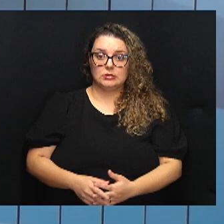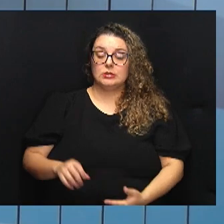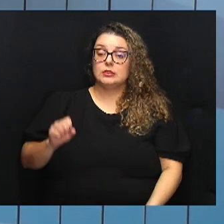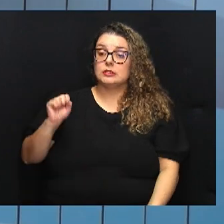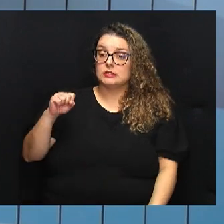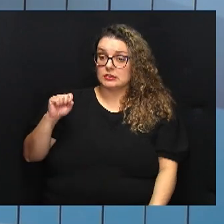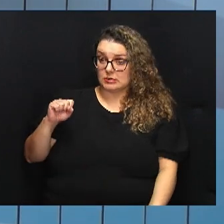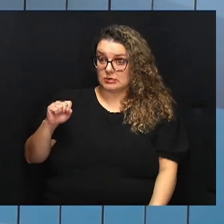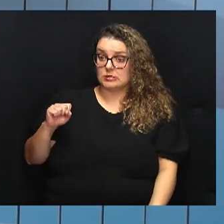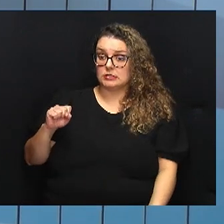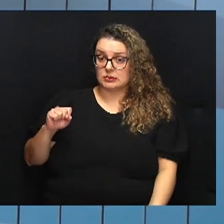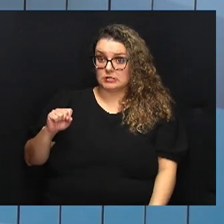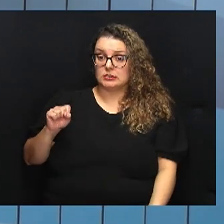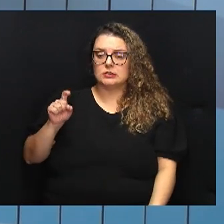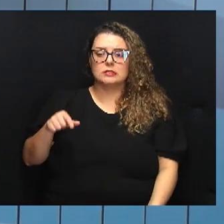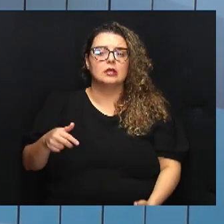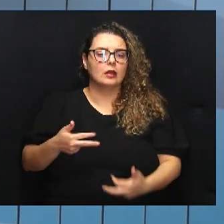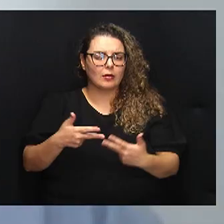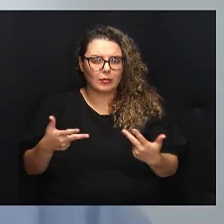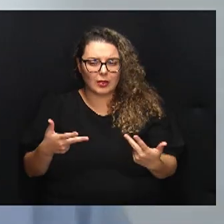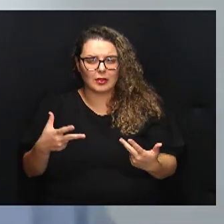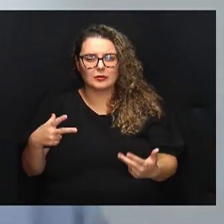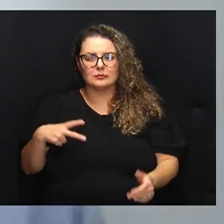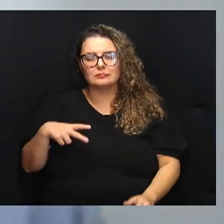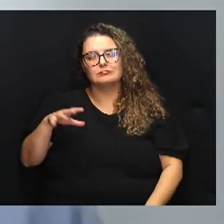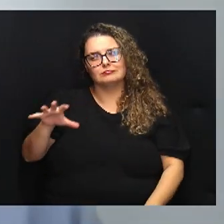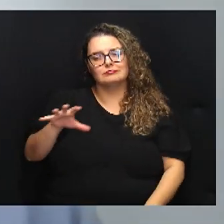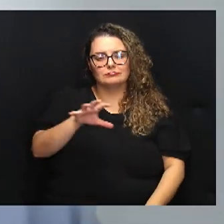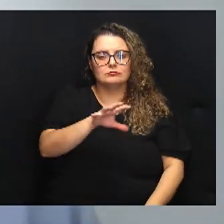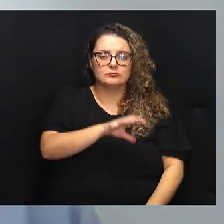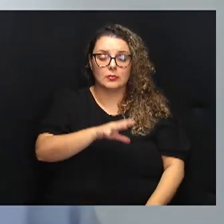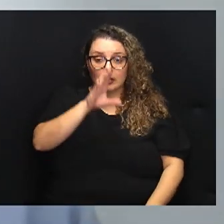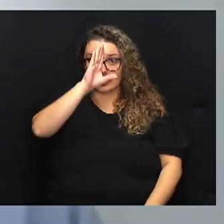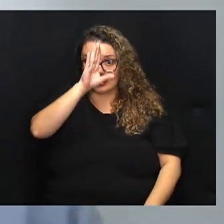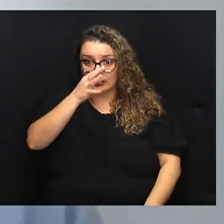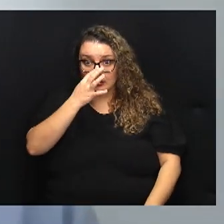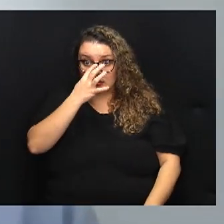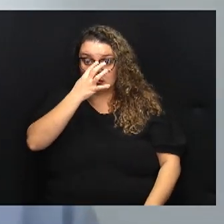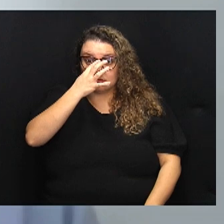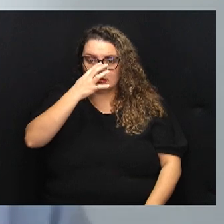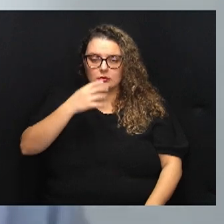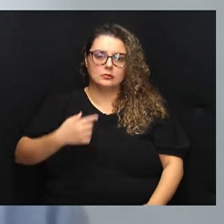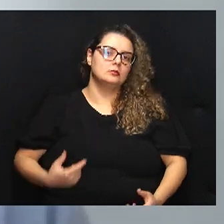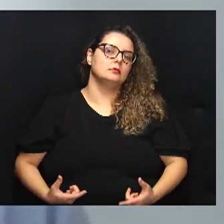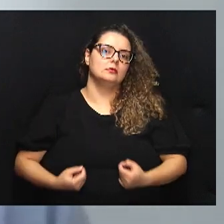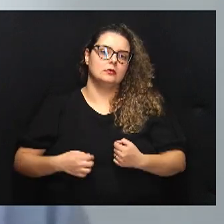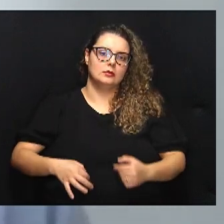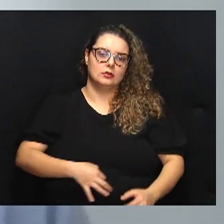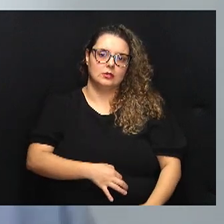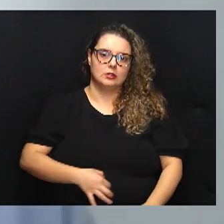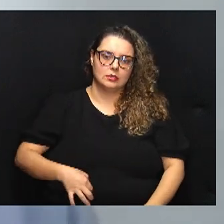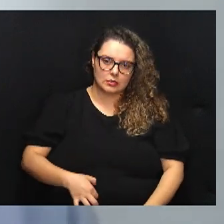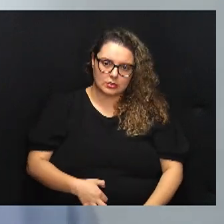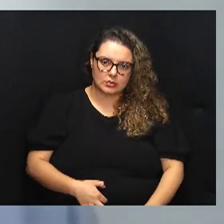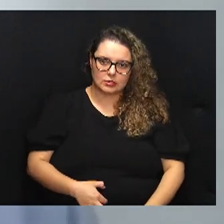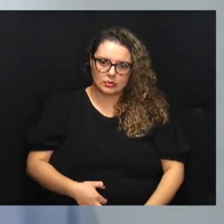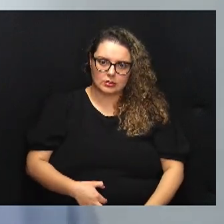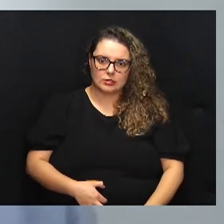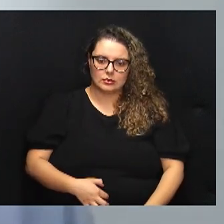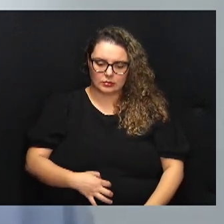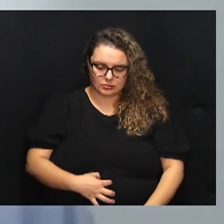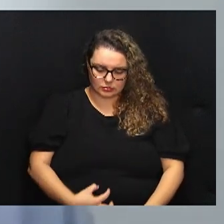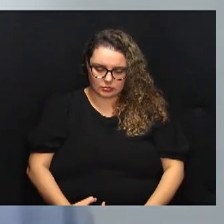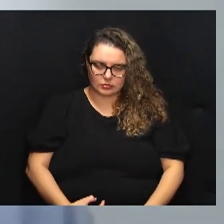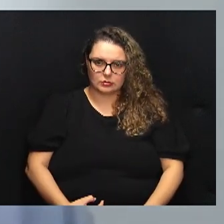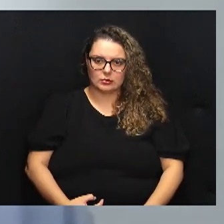Precisa, e isso é uma coisa bem particular, principalmente do câncer de intestino na fase mais distal do tumor,